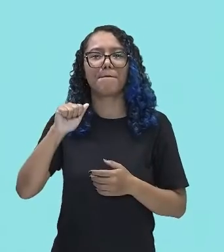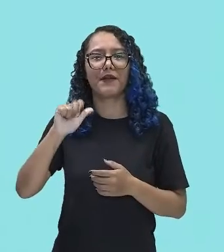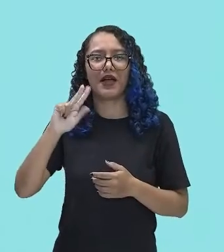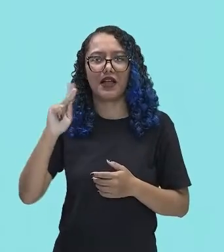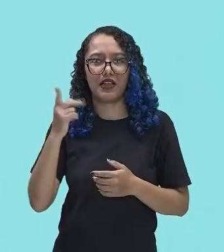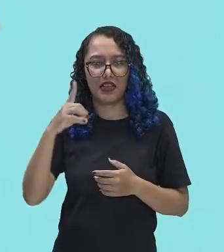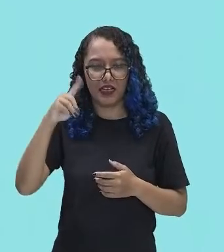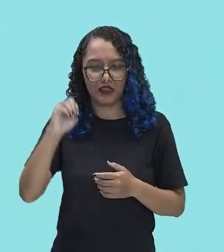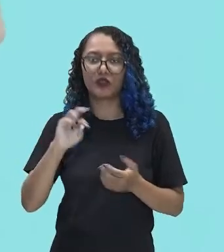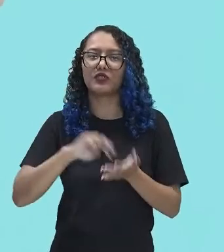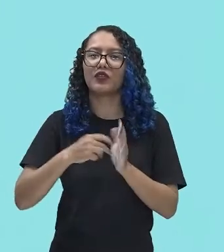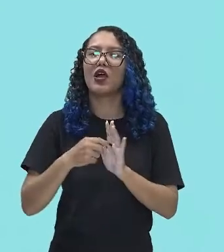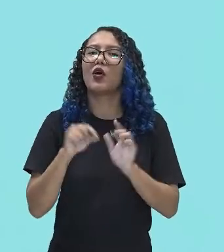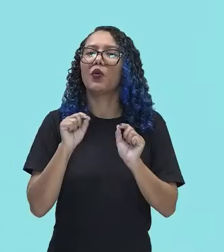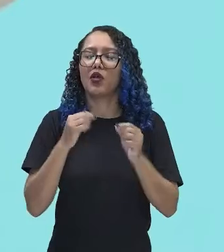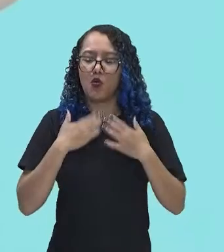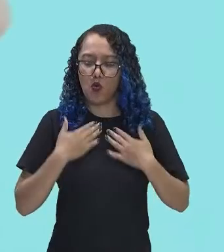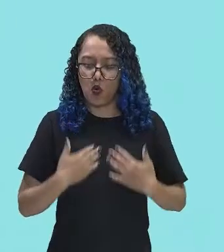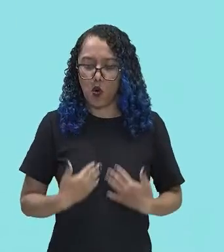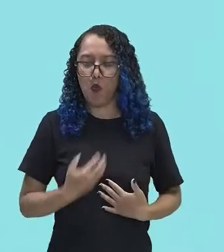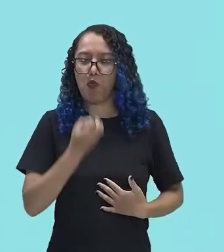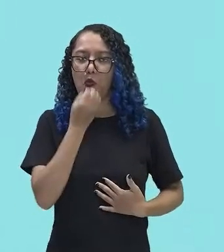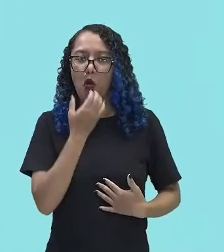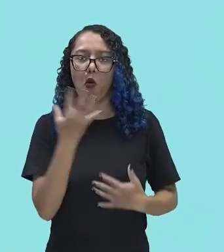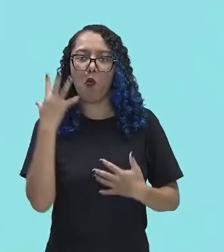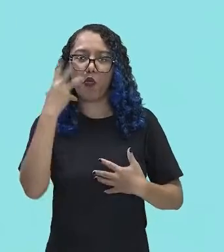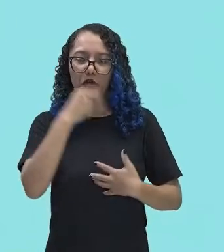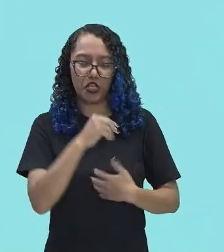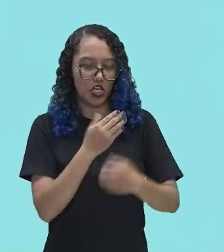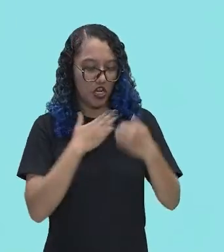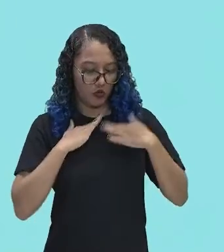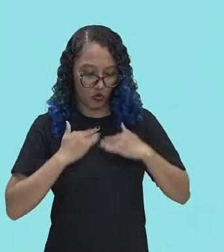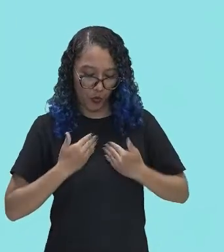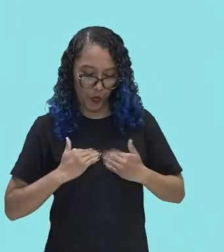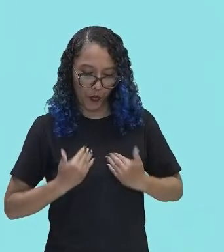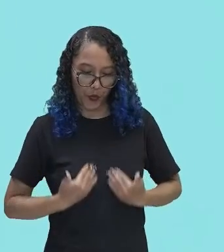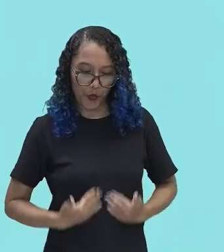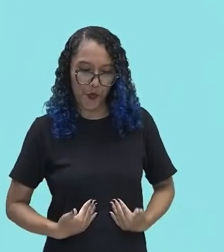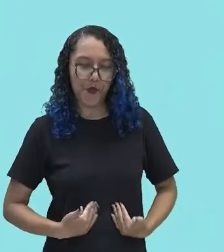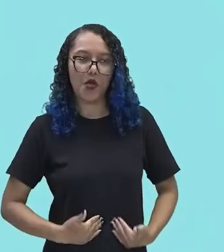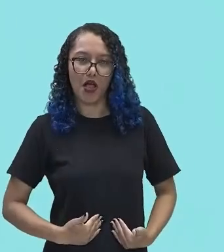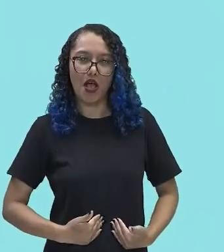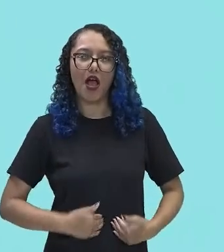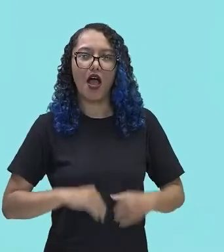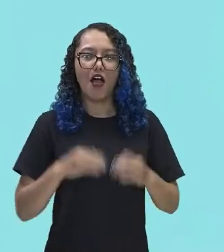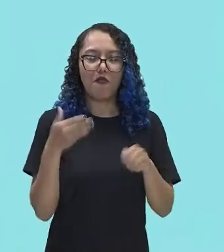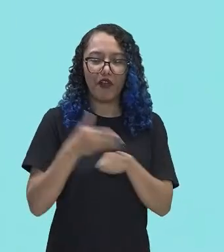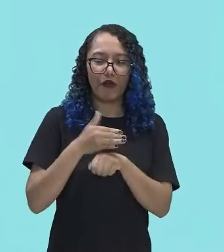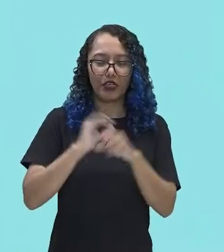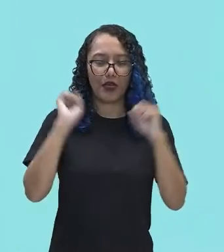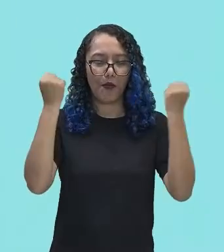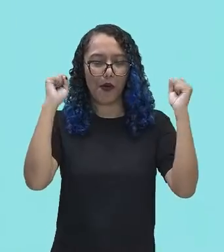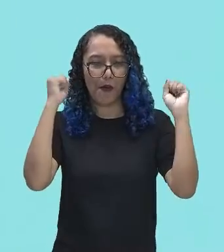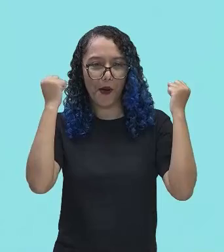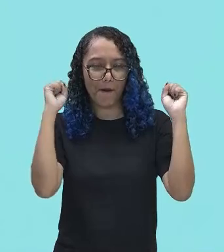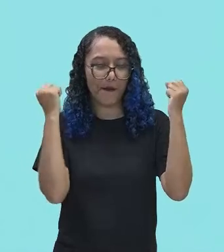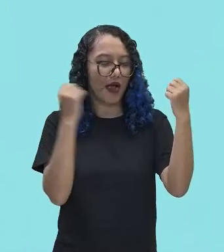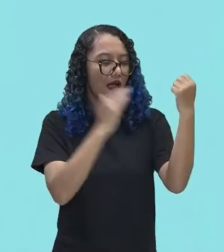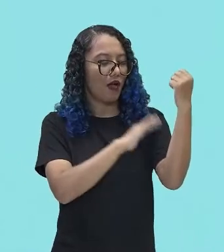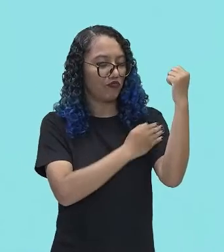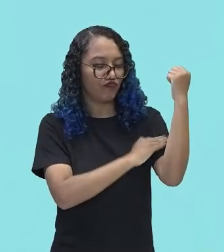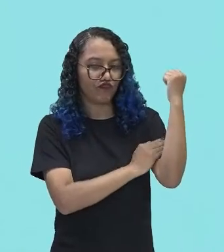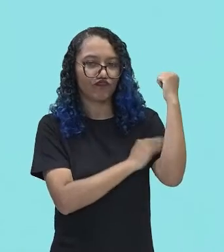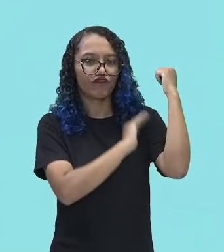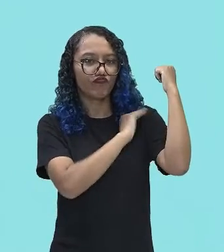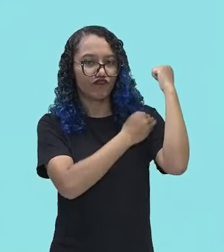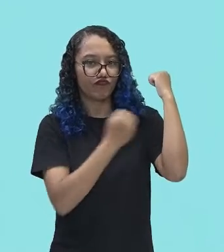corpo bacana aqui, ó. Né? Tá? Em dias com a academia. Então, percebo que é a mesma palavra, porém, no decorrer